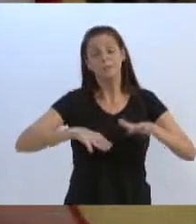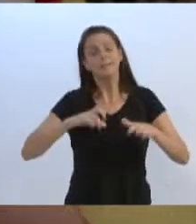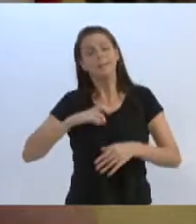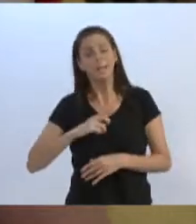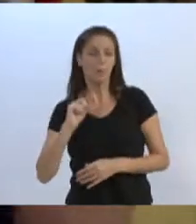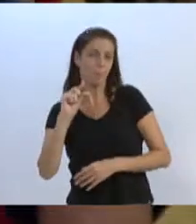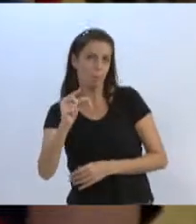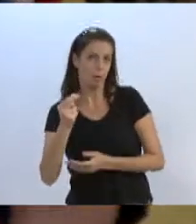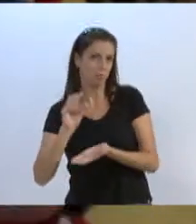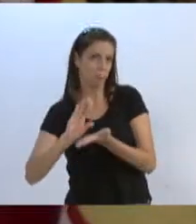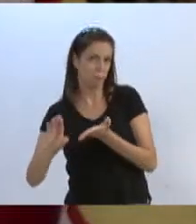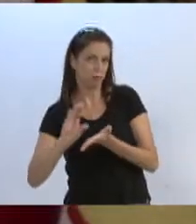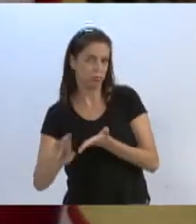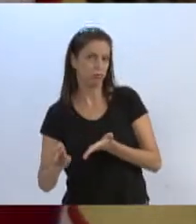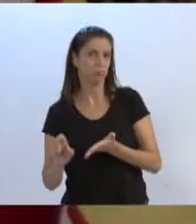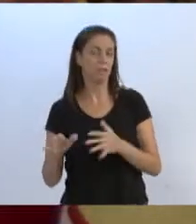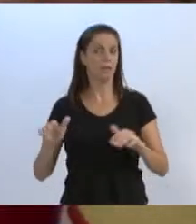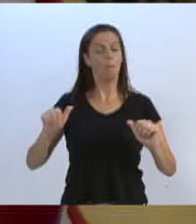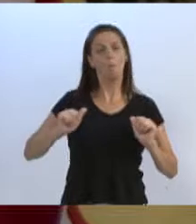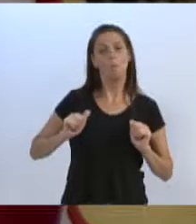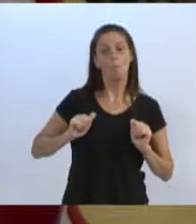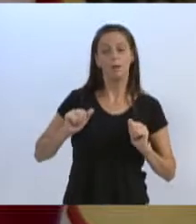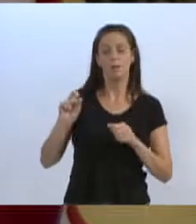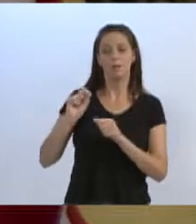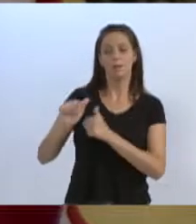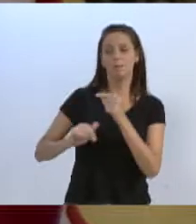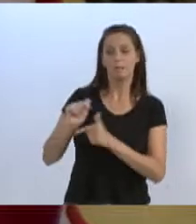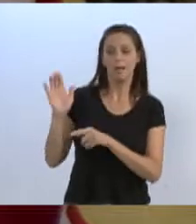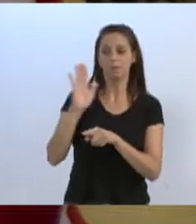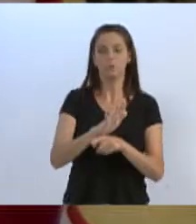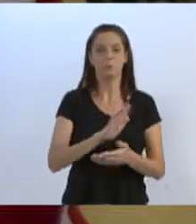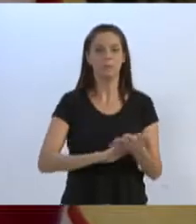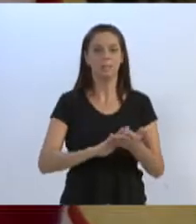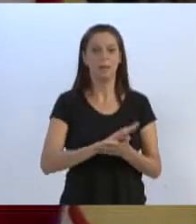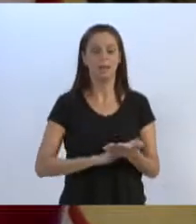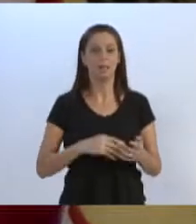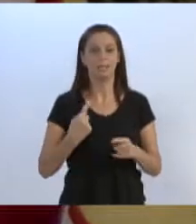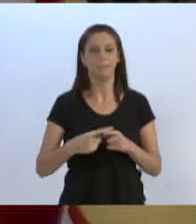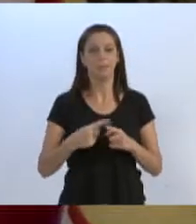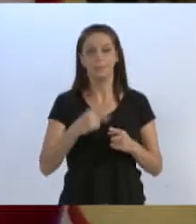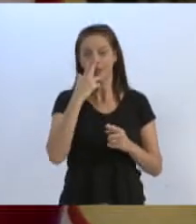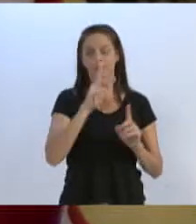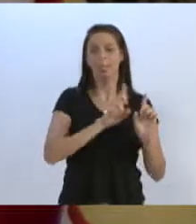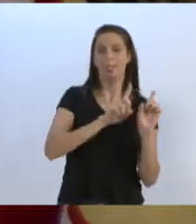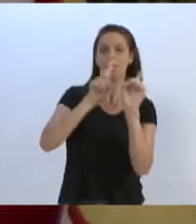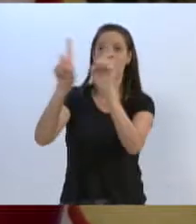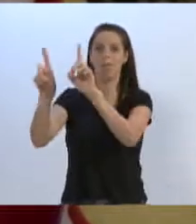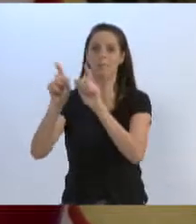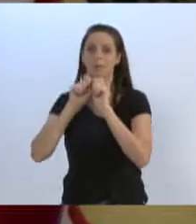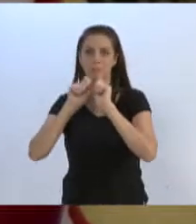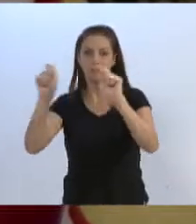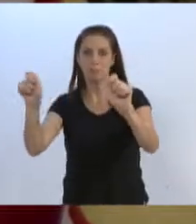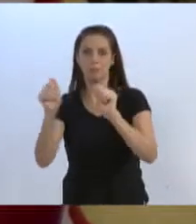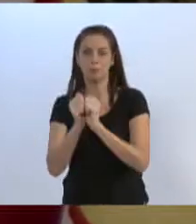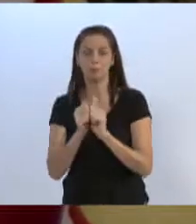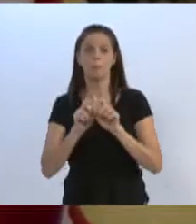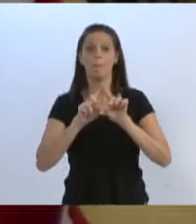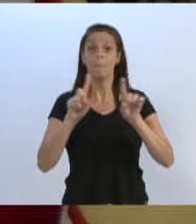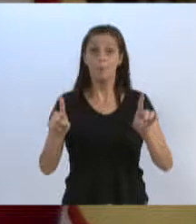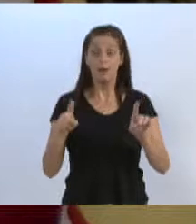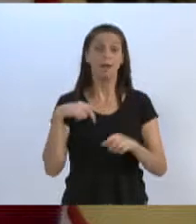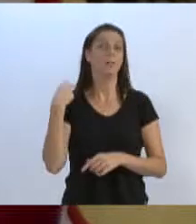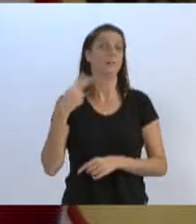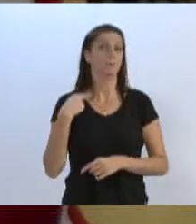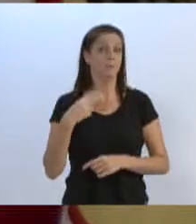alguns que deixam de fazer o seu trabalho por conta de só levar o assessoramento político. Agora, senhores